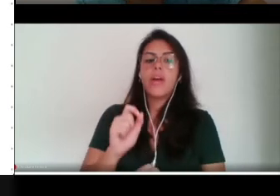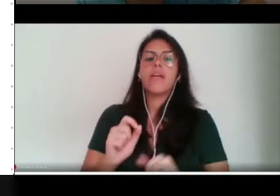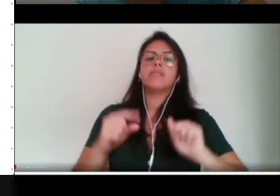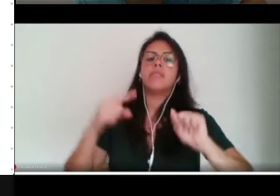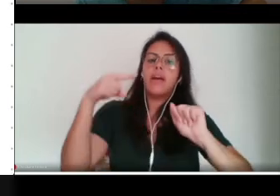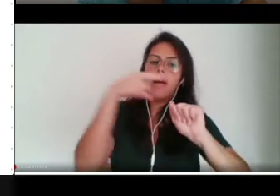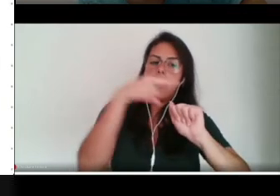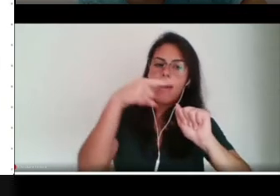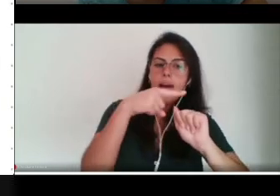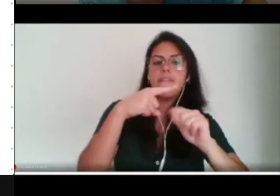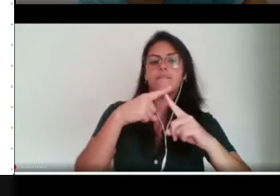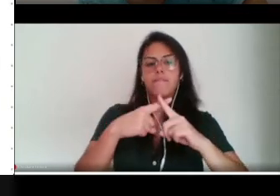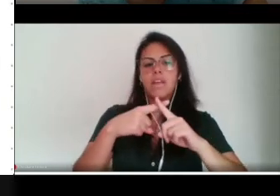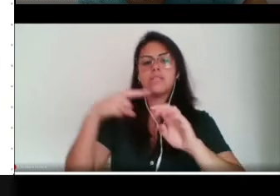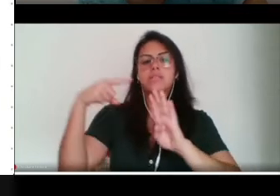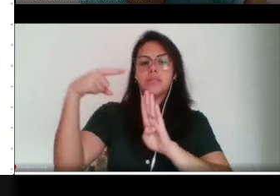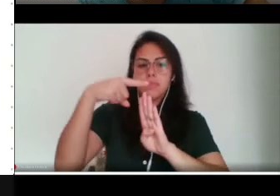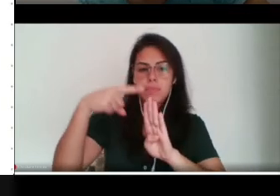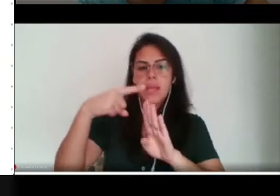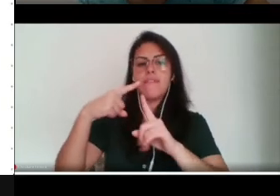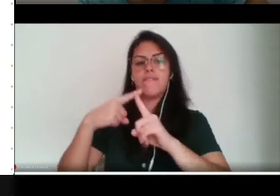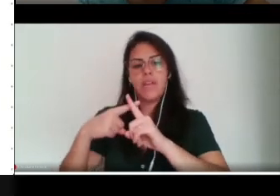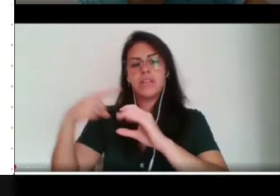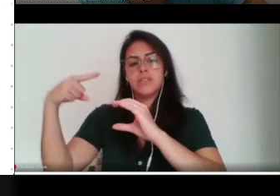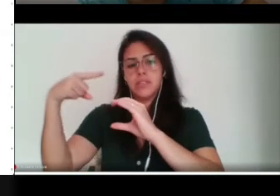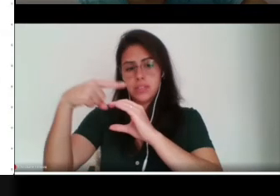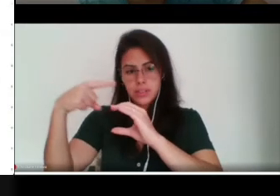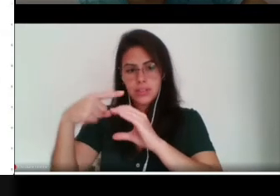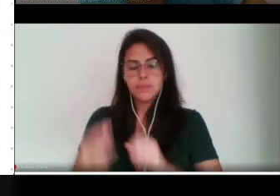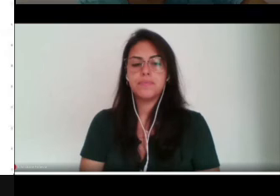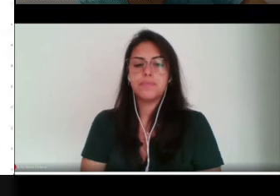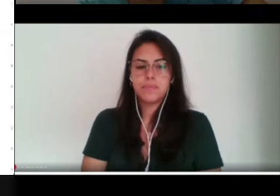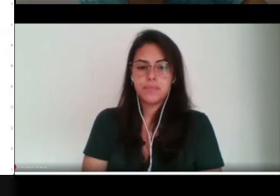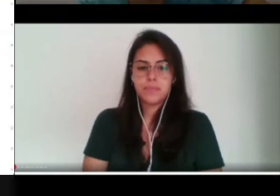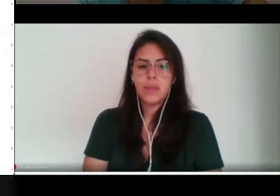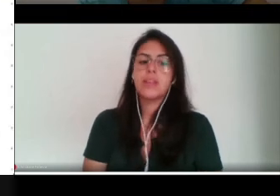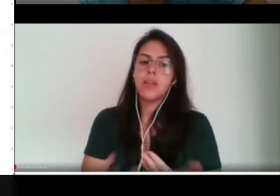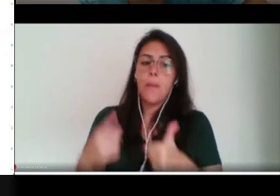está aqui e C está aqui, né?